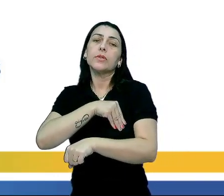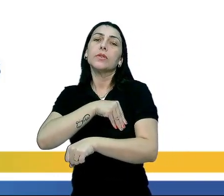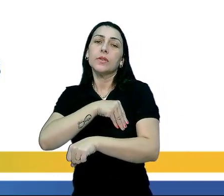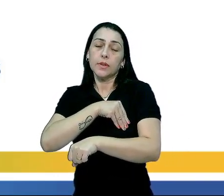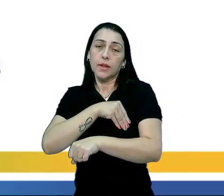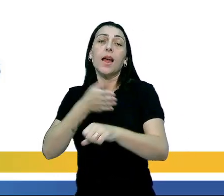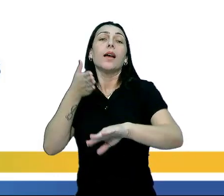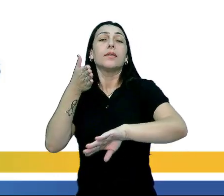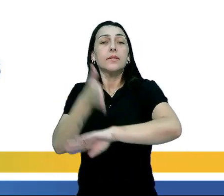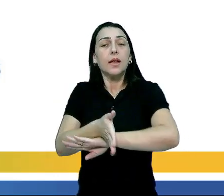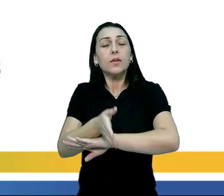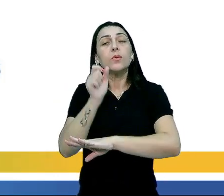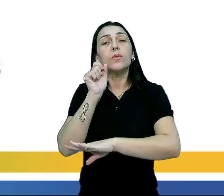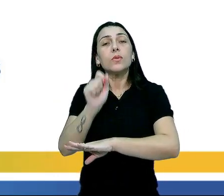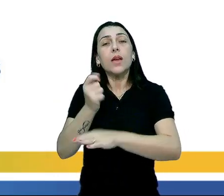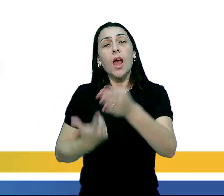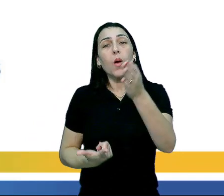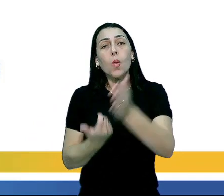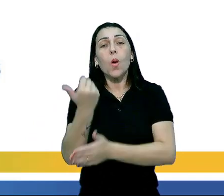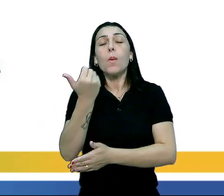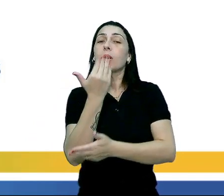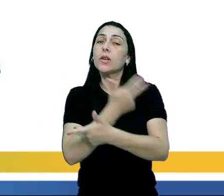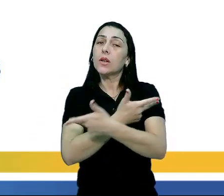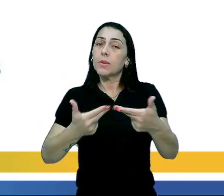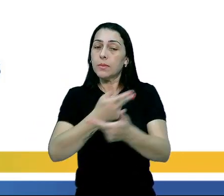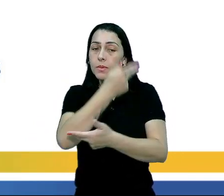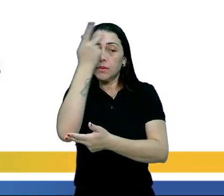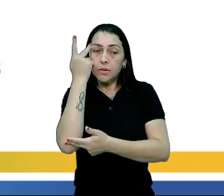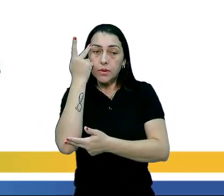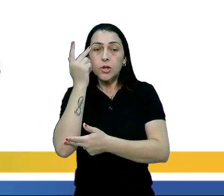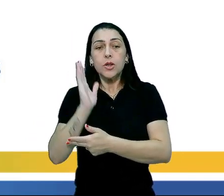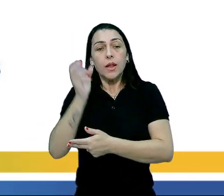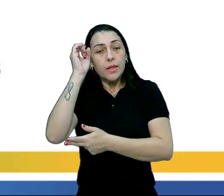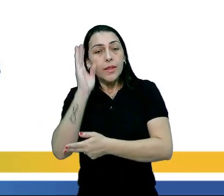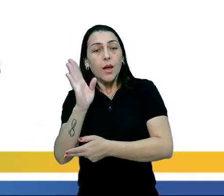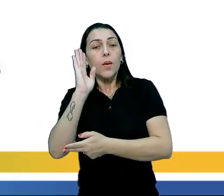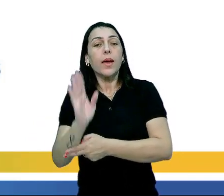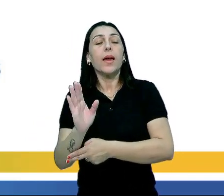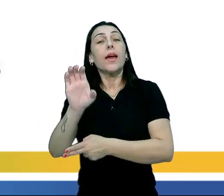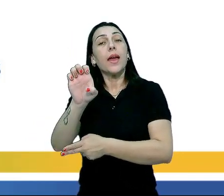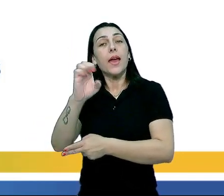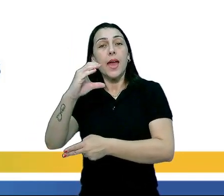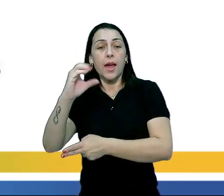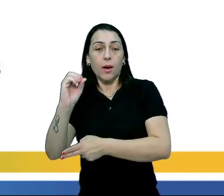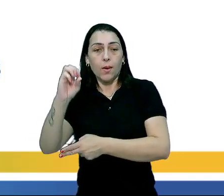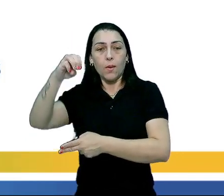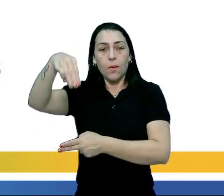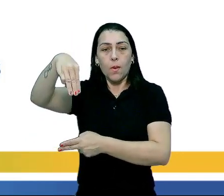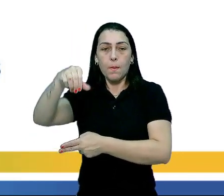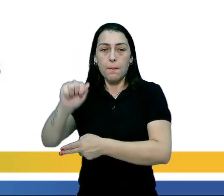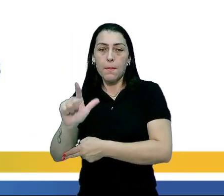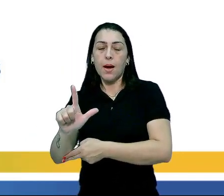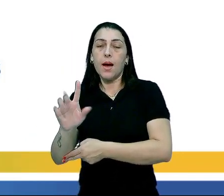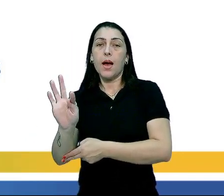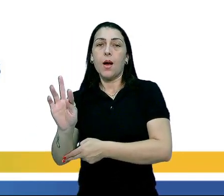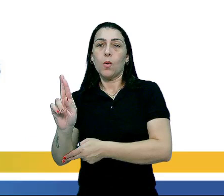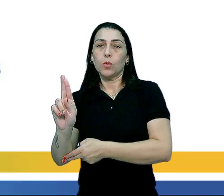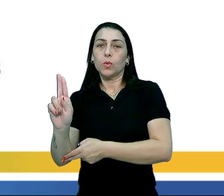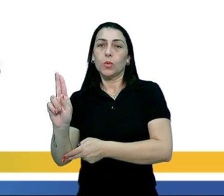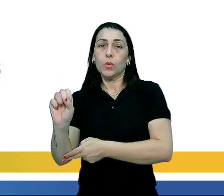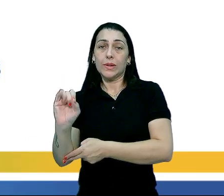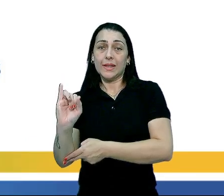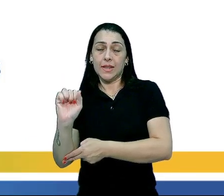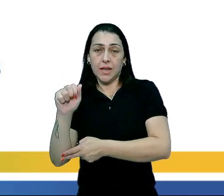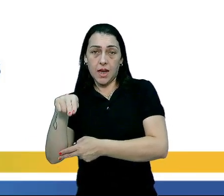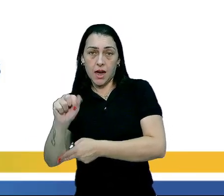dar acesso aí à compra de alimentos para essas pessoas. Já a teoria ecomalthusiana